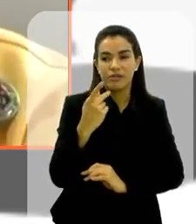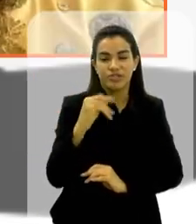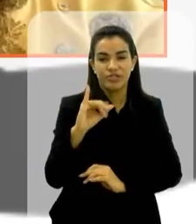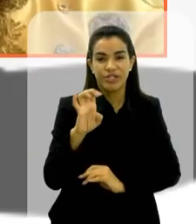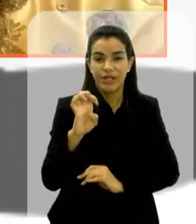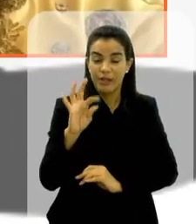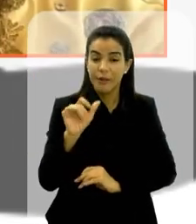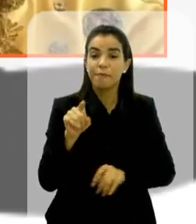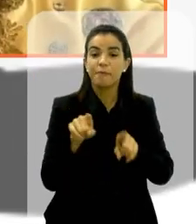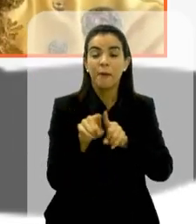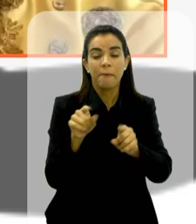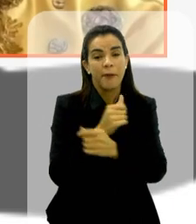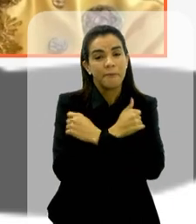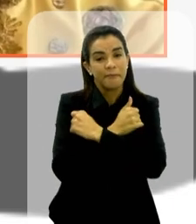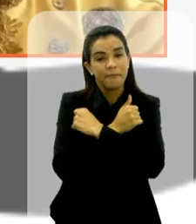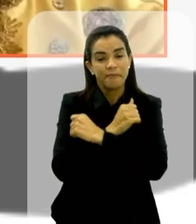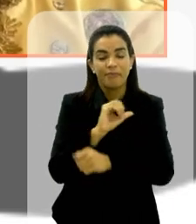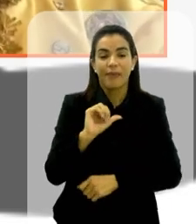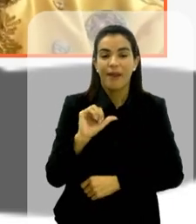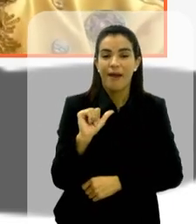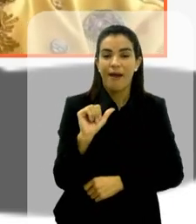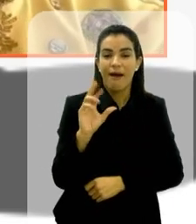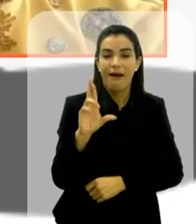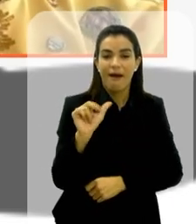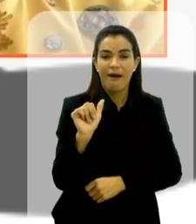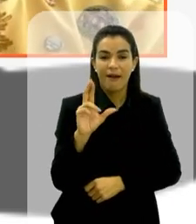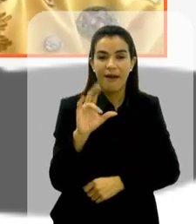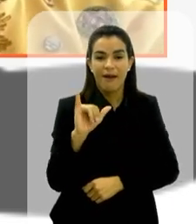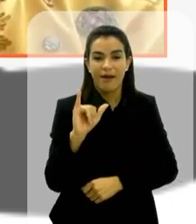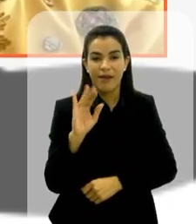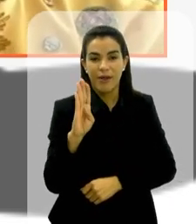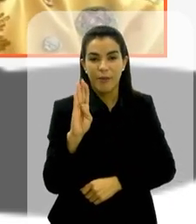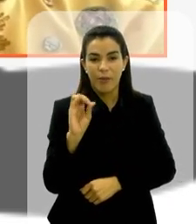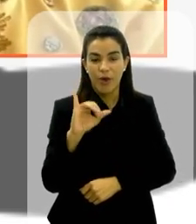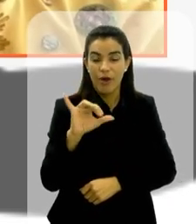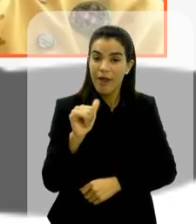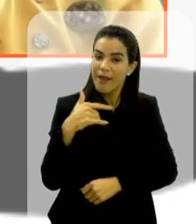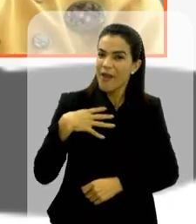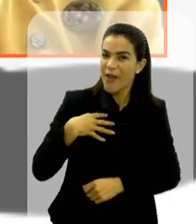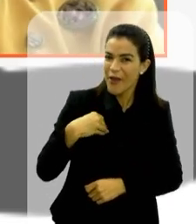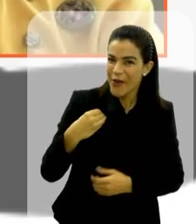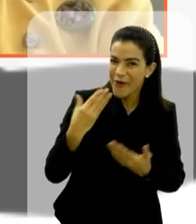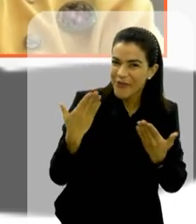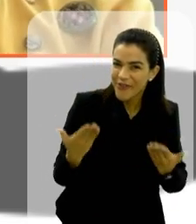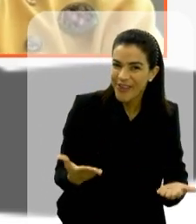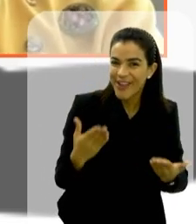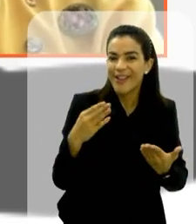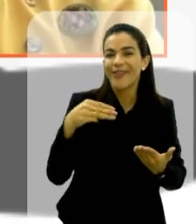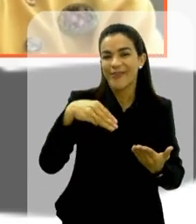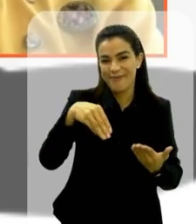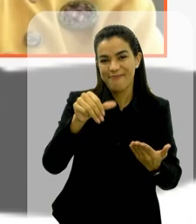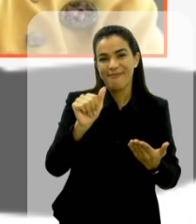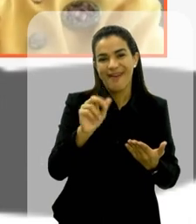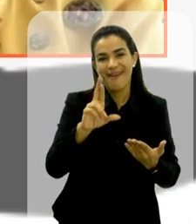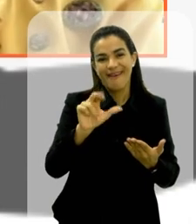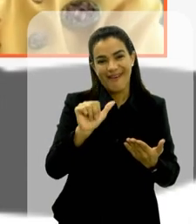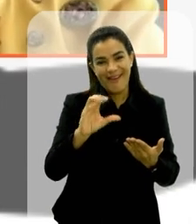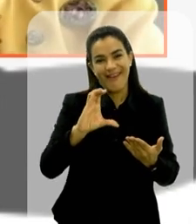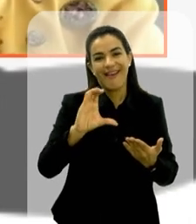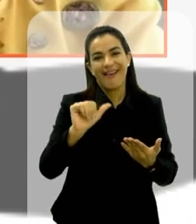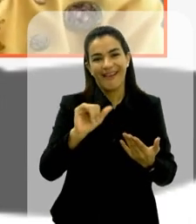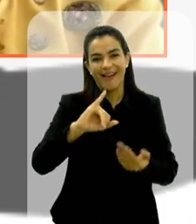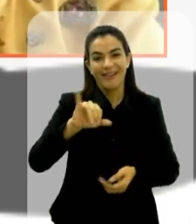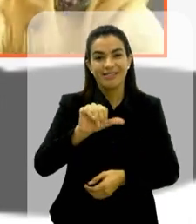Araribóia, quando a gente fala também sobre Araribóia, o fato Que é o de filho Araribóia de ter Maracajaguaçu. filho